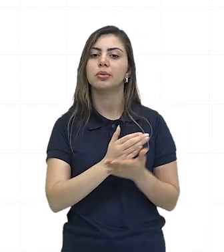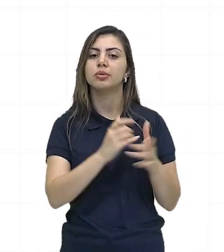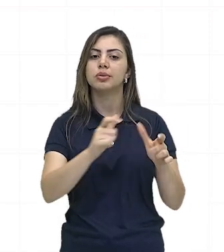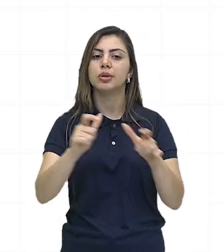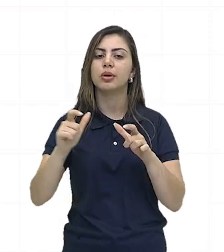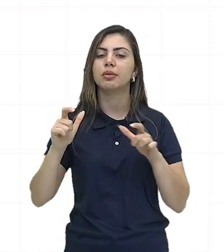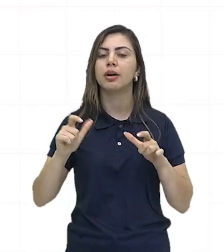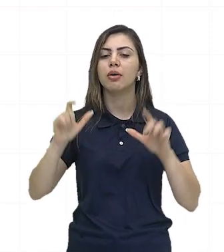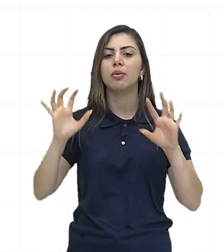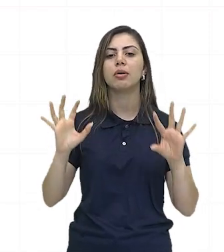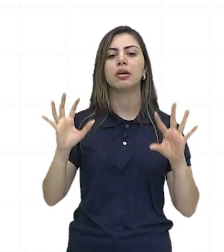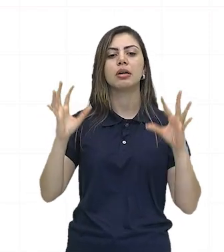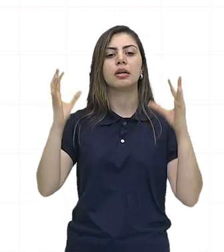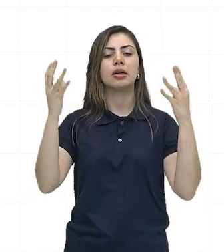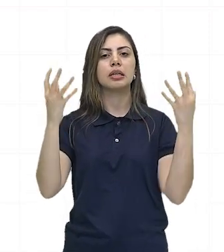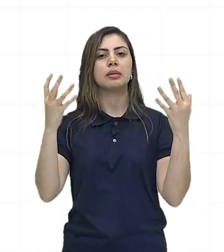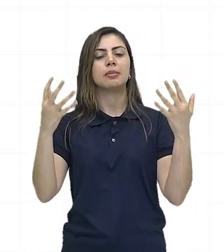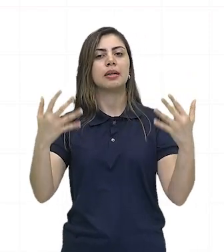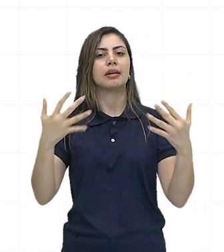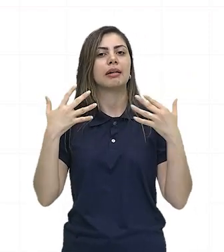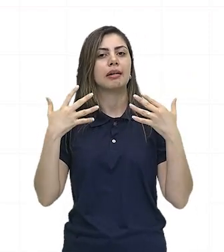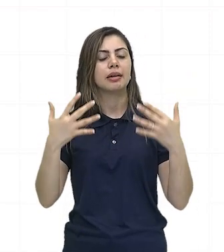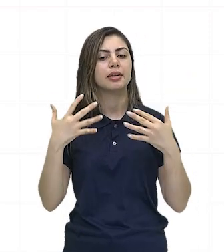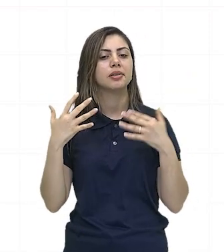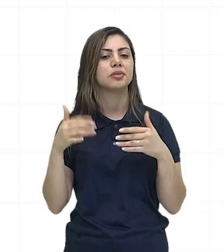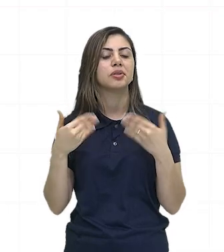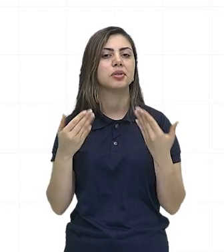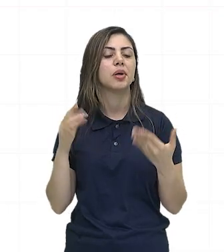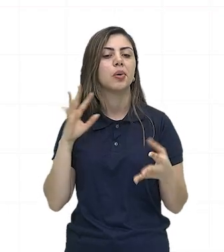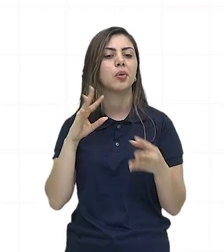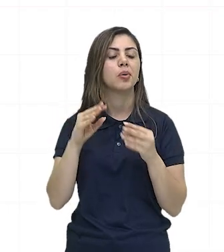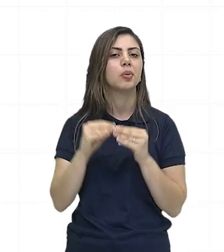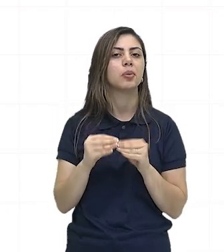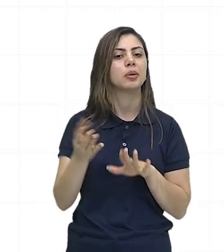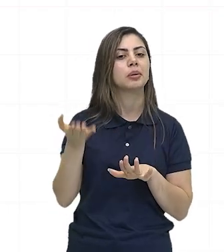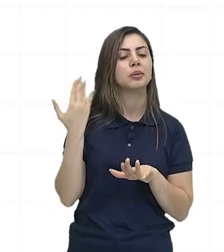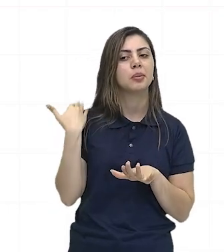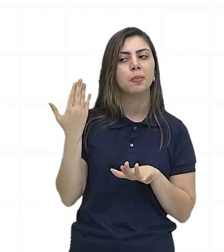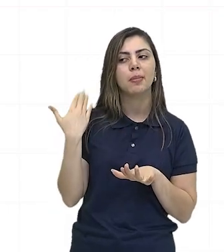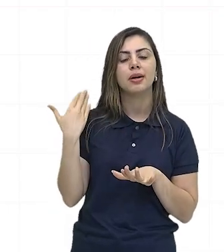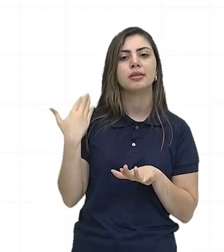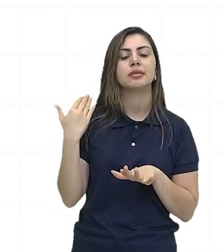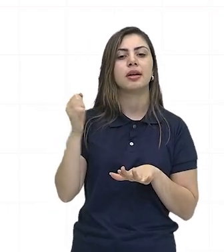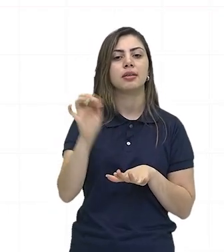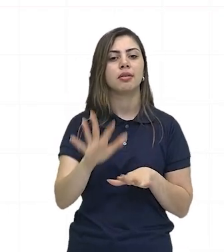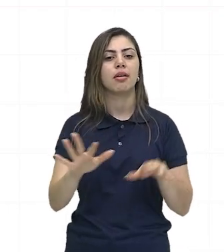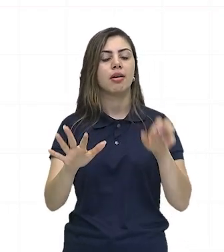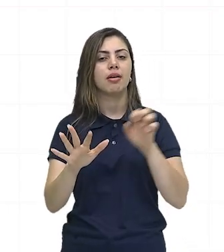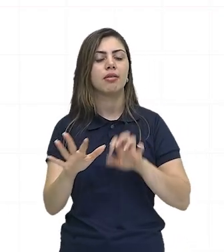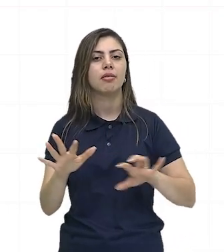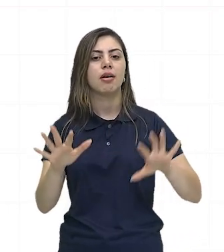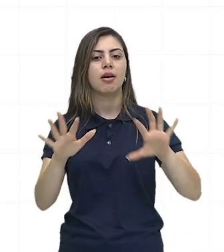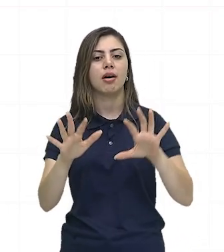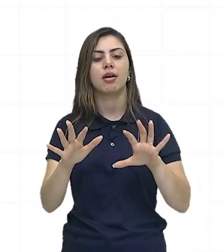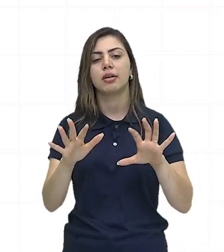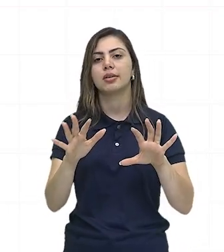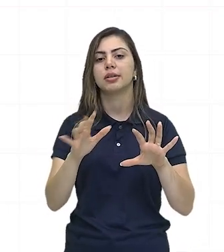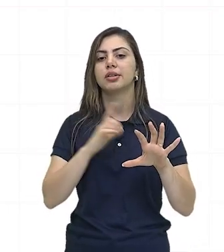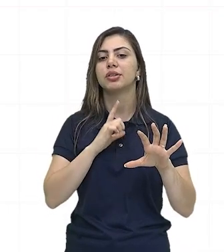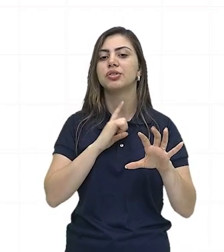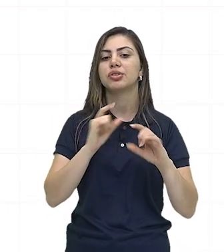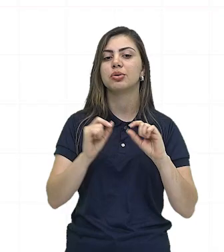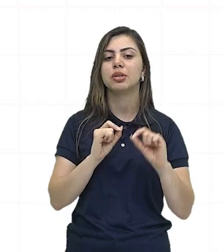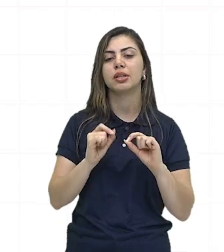têm climas quentes, sugerindo que esses continentes, lá no passado, eles estavam localizados em